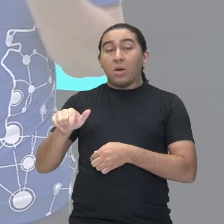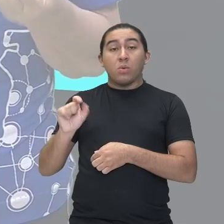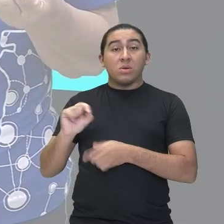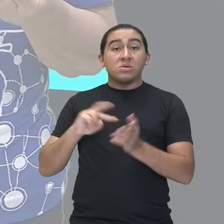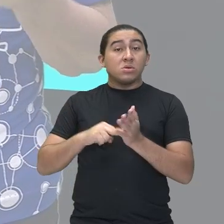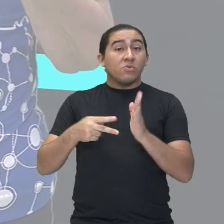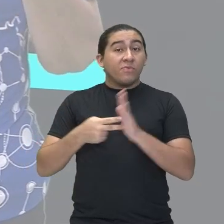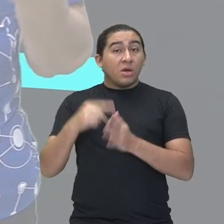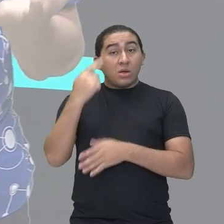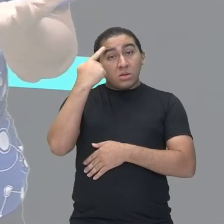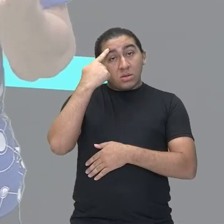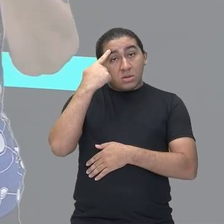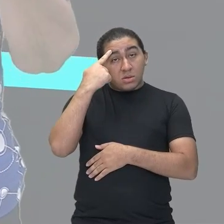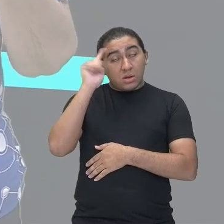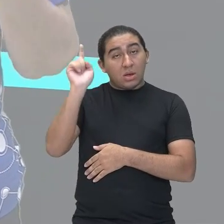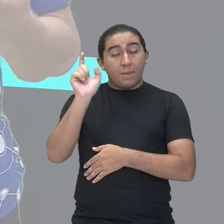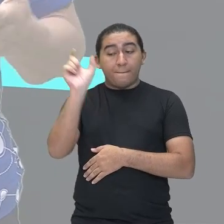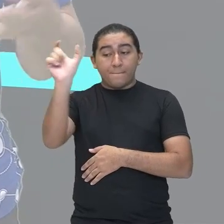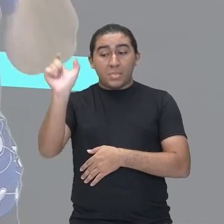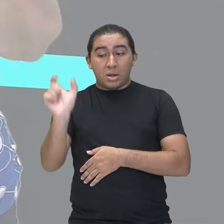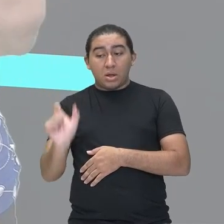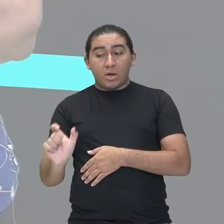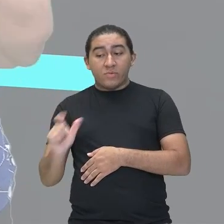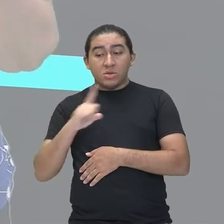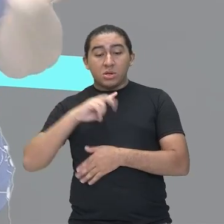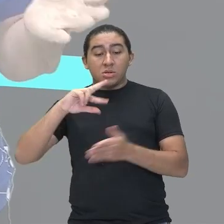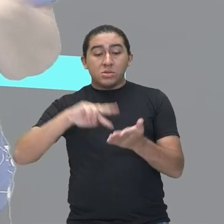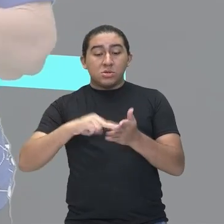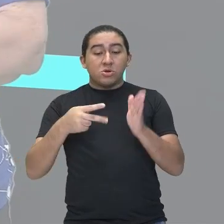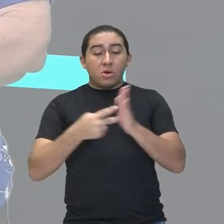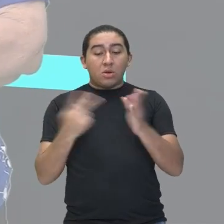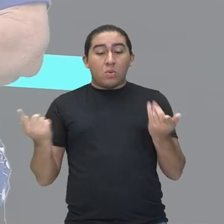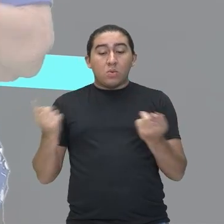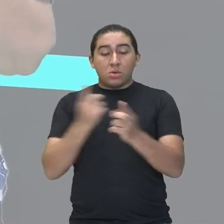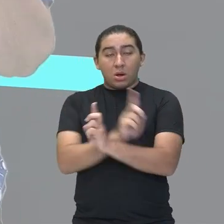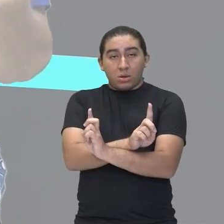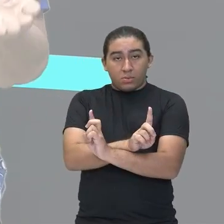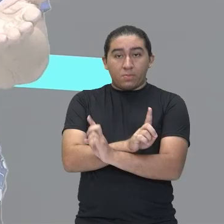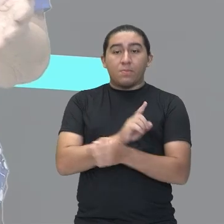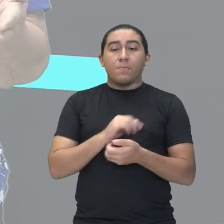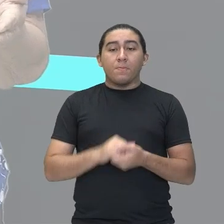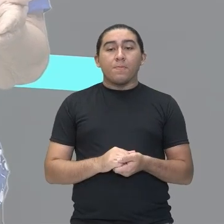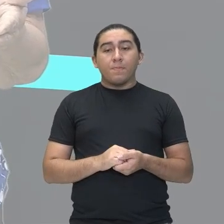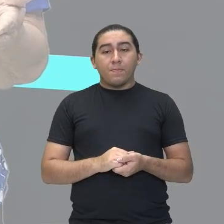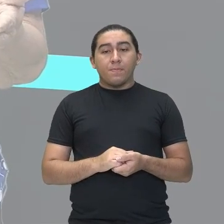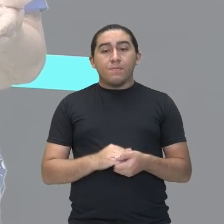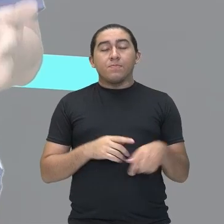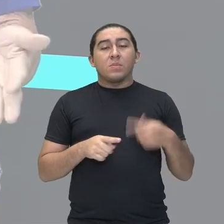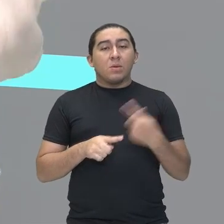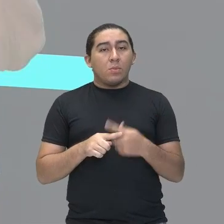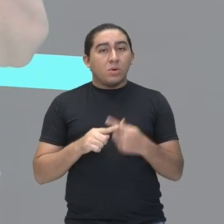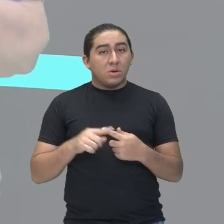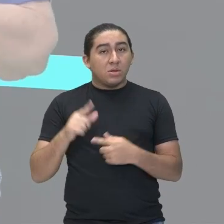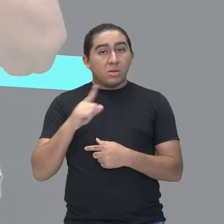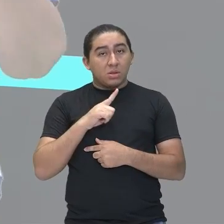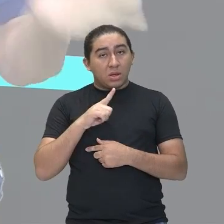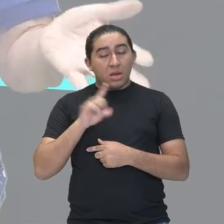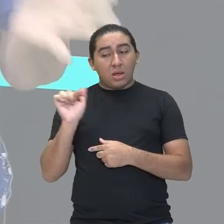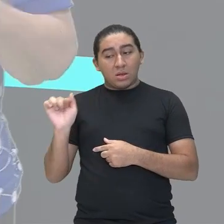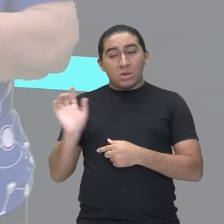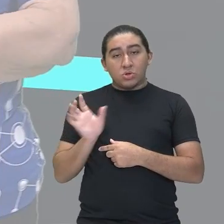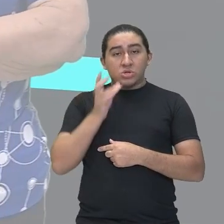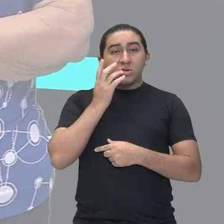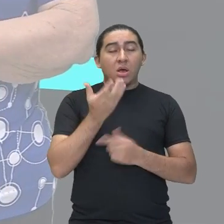as ideias, as palavras, têm sentidos contraditórios, por conta do teocentrismo.